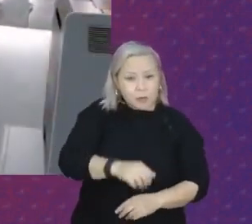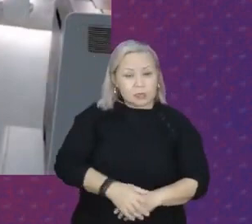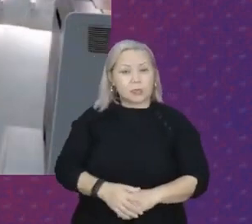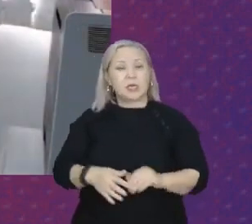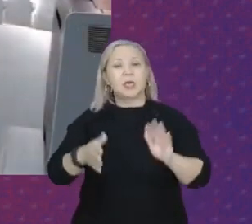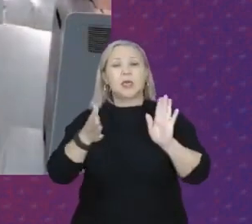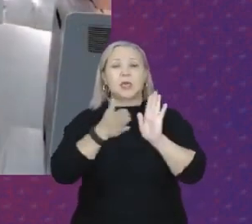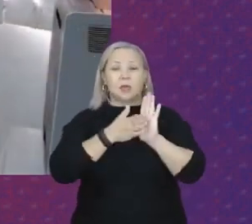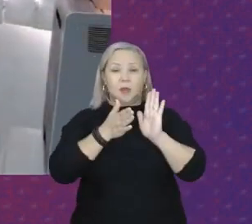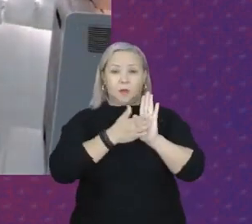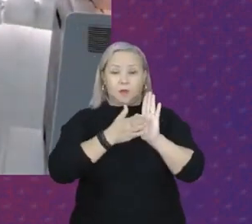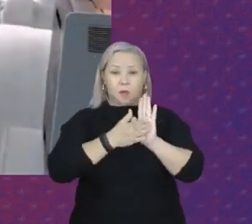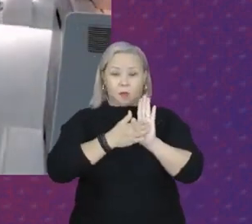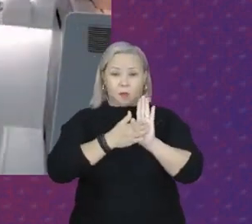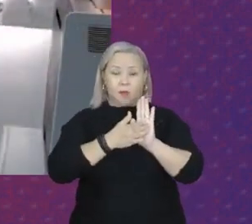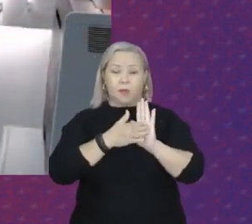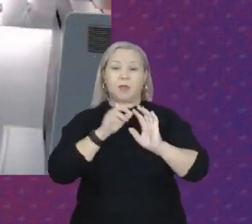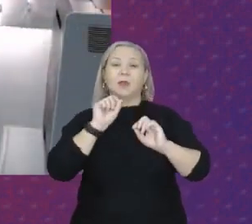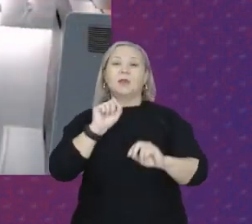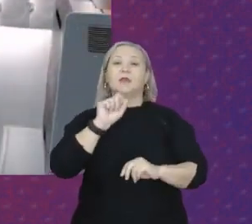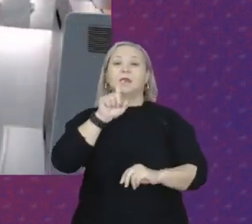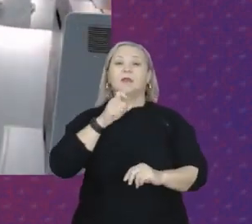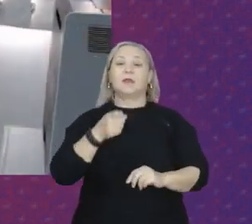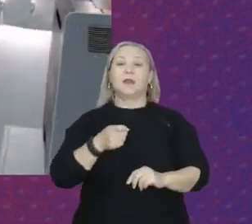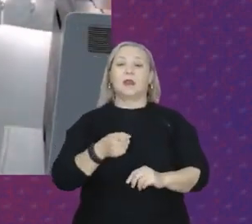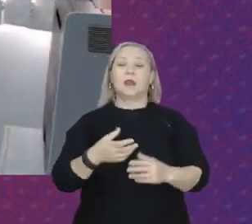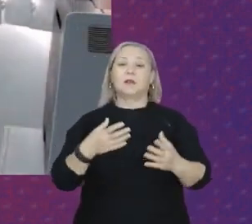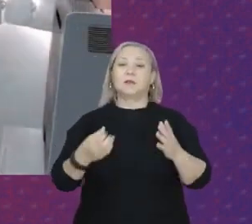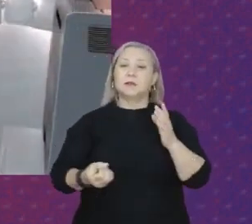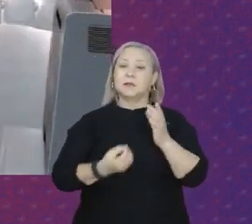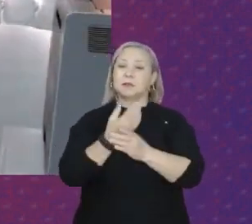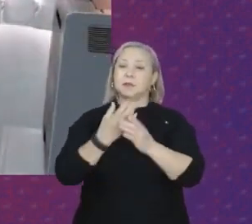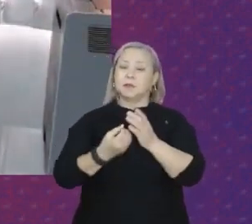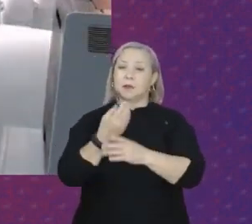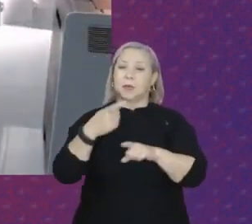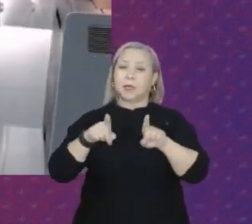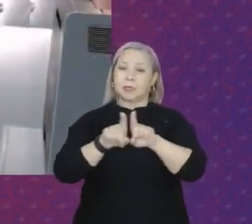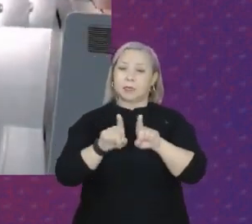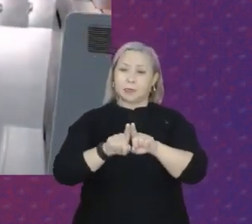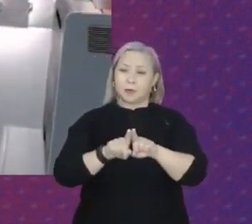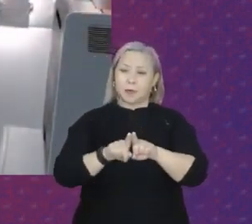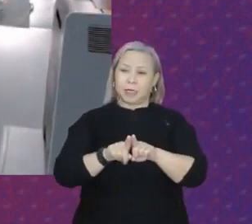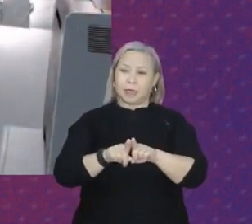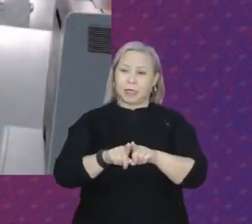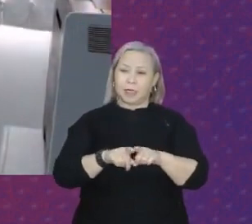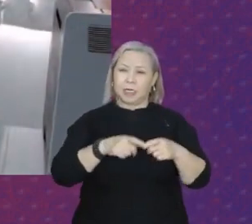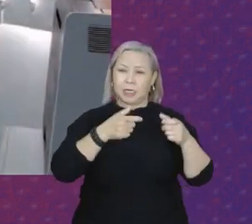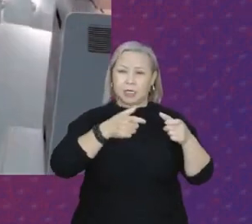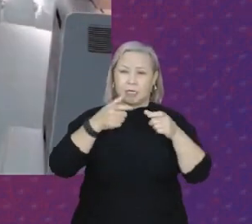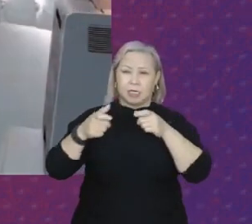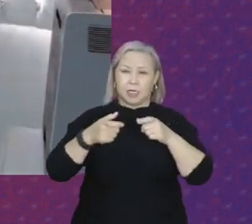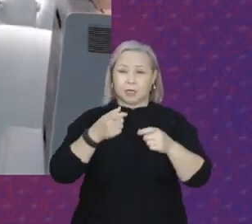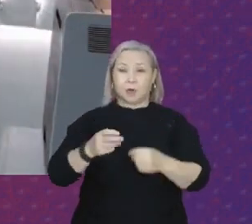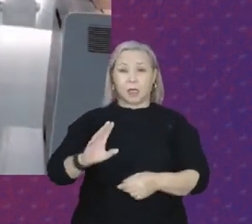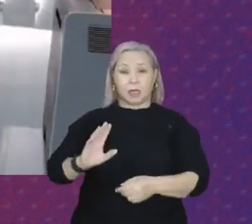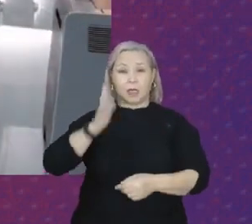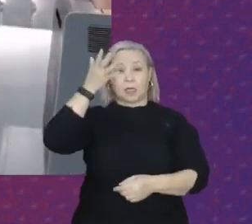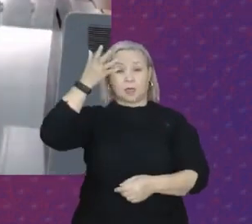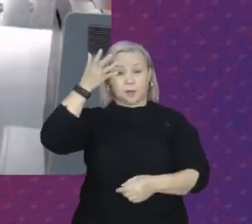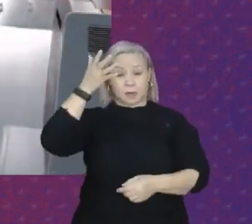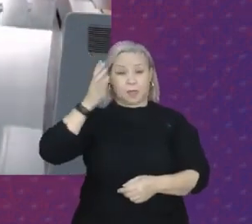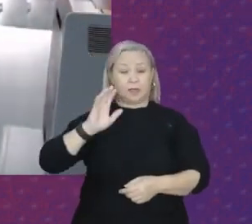proponho, não se estabelece também nos campos de tomadas de decisão, né,